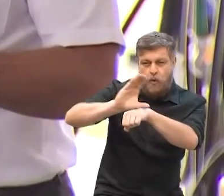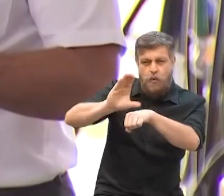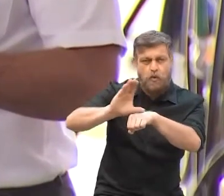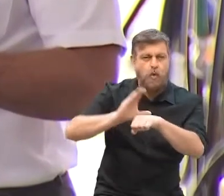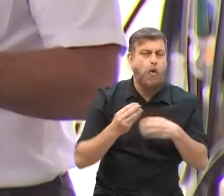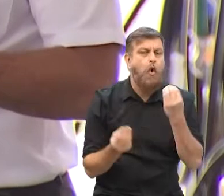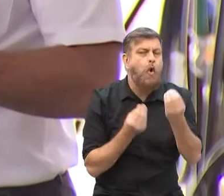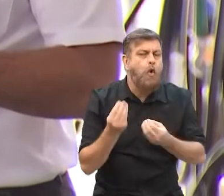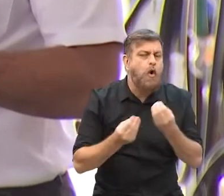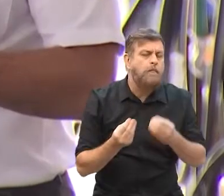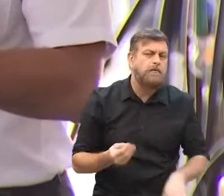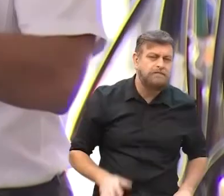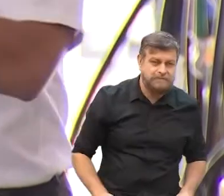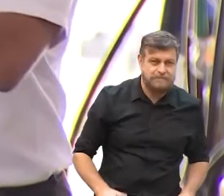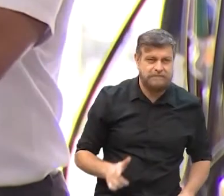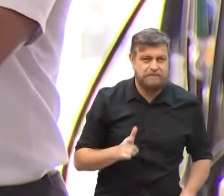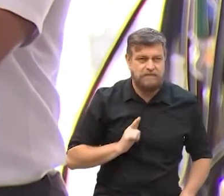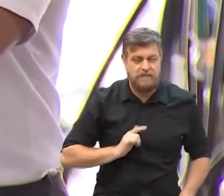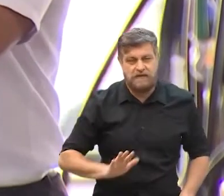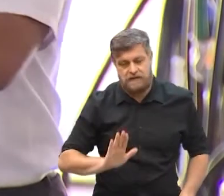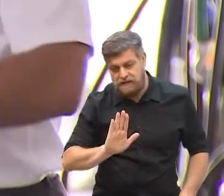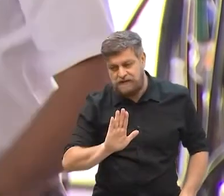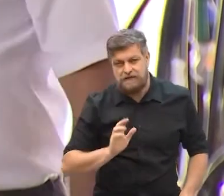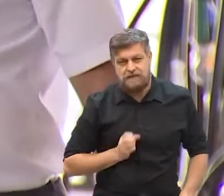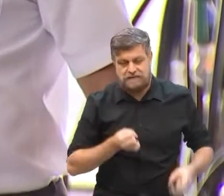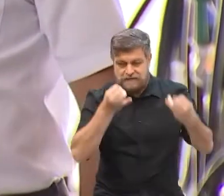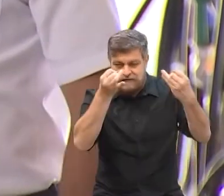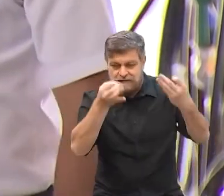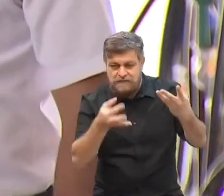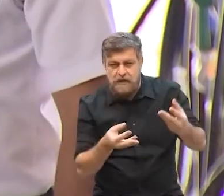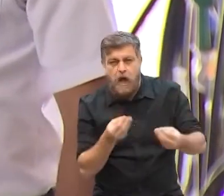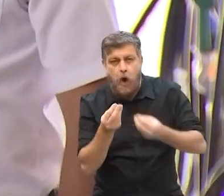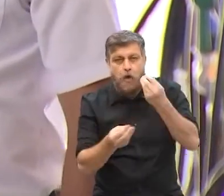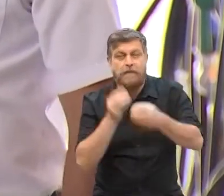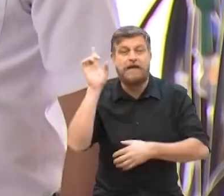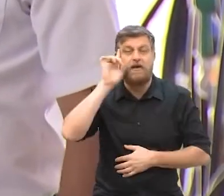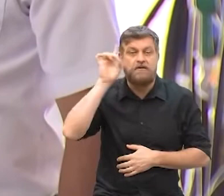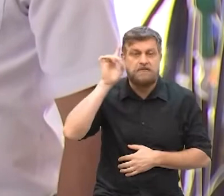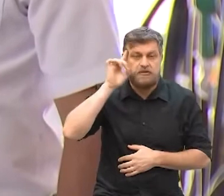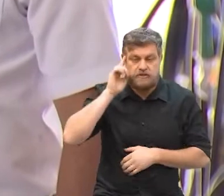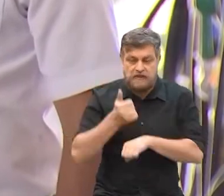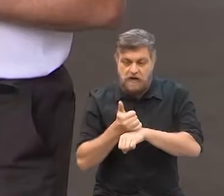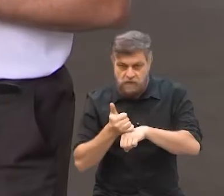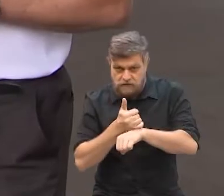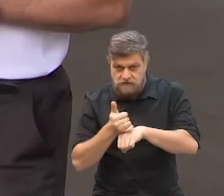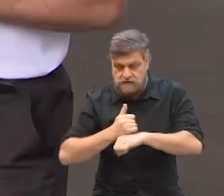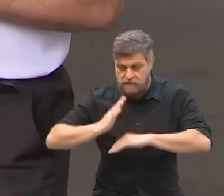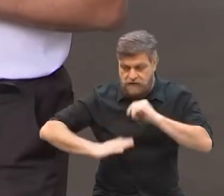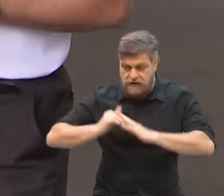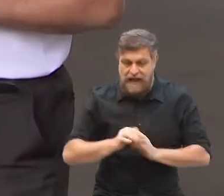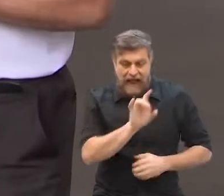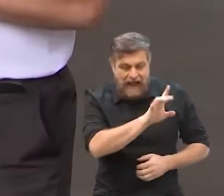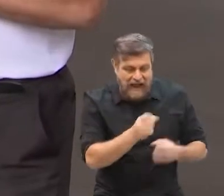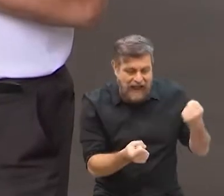Passa alguns testes. Como que é o dia a dia, como abastece de cada carro, como